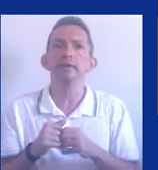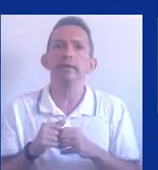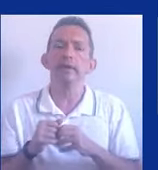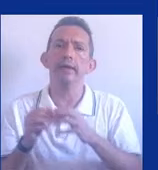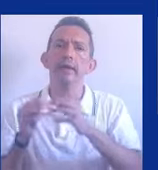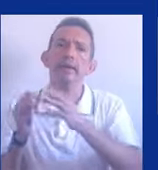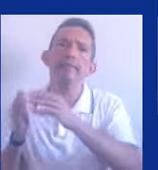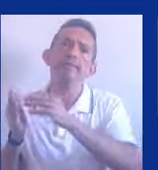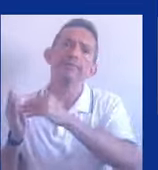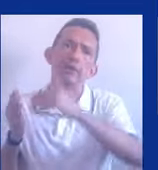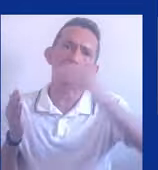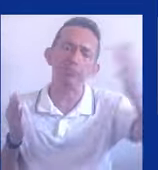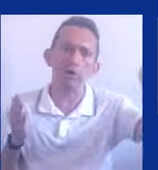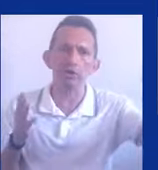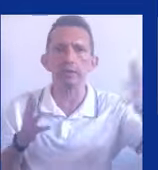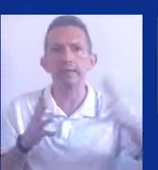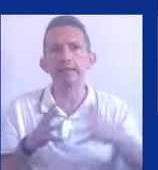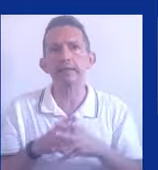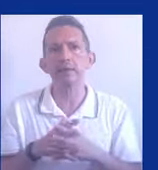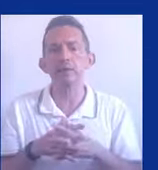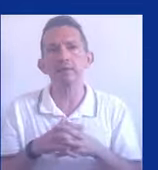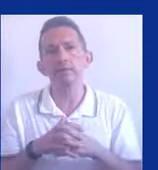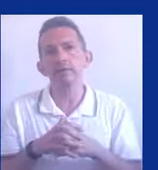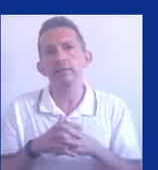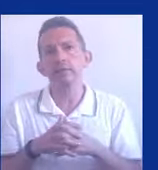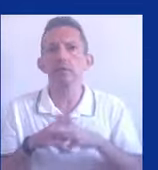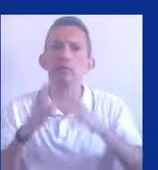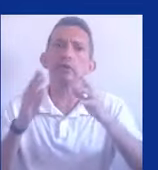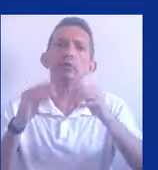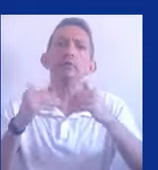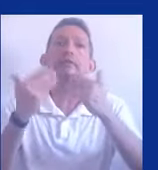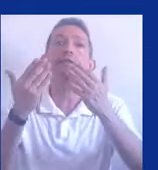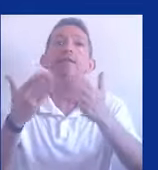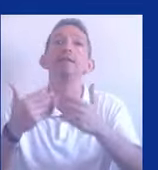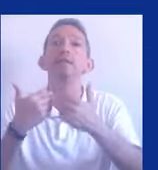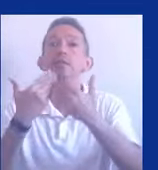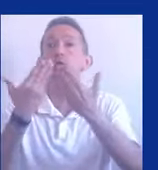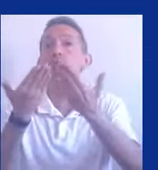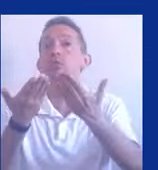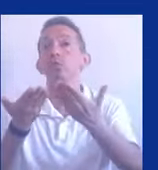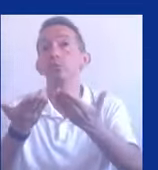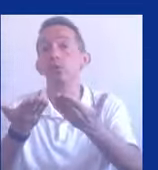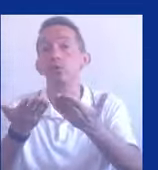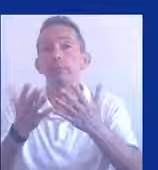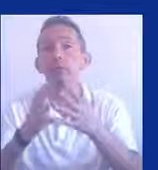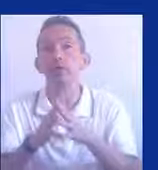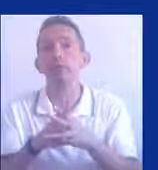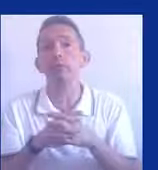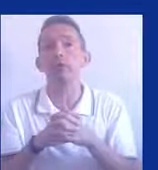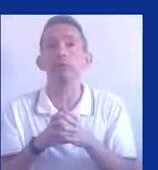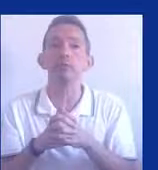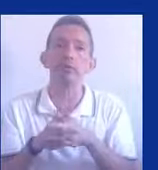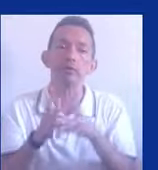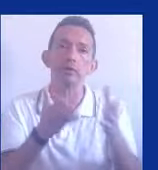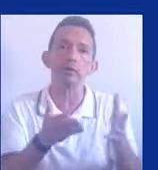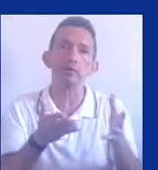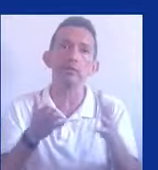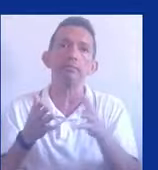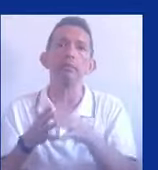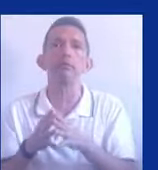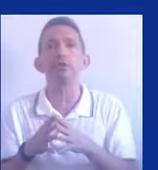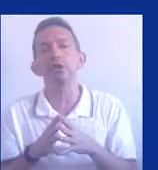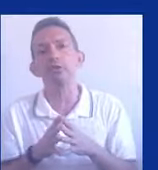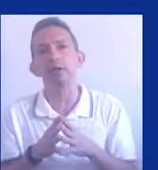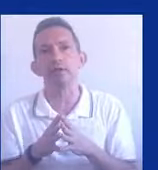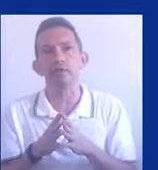né? Transporte dentro da célula e, consequentemente, síntese de um componente bioquímico importante, que